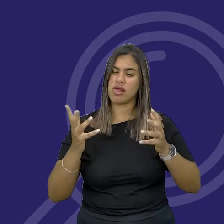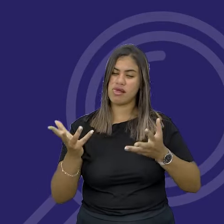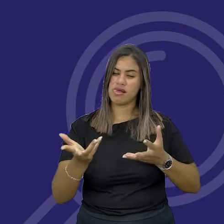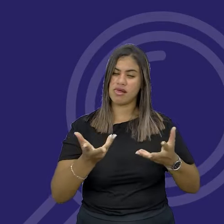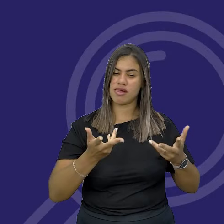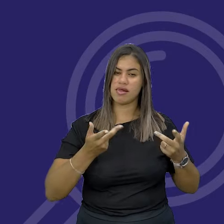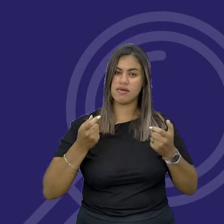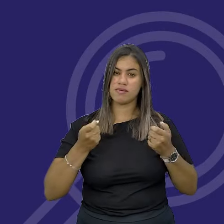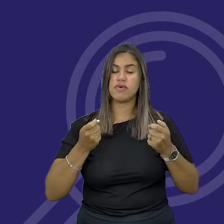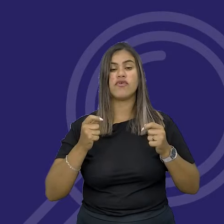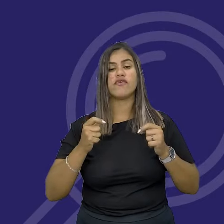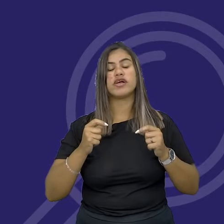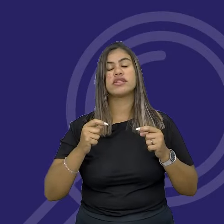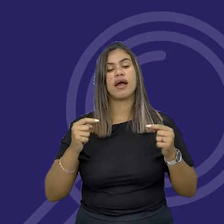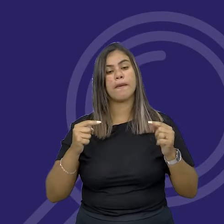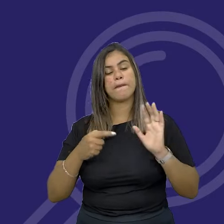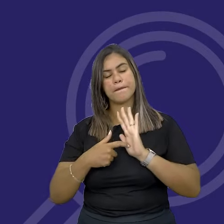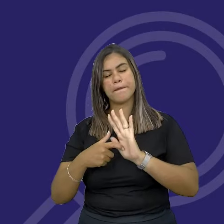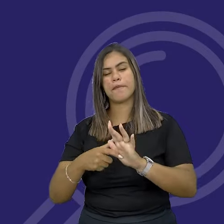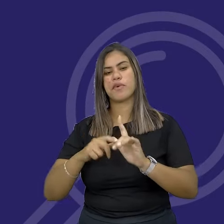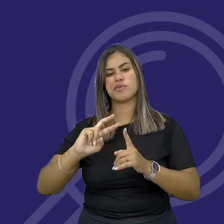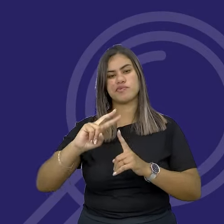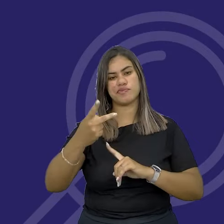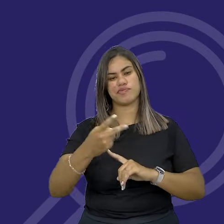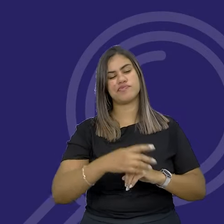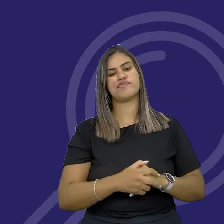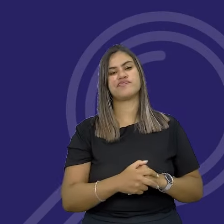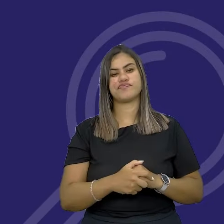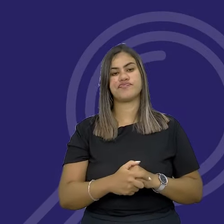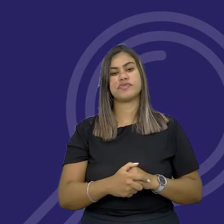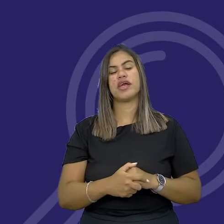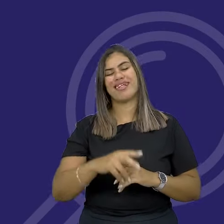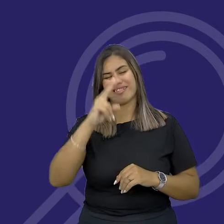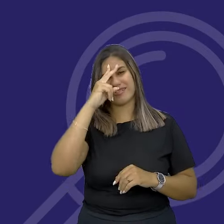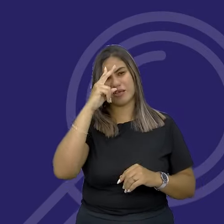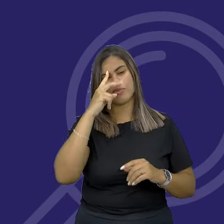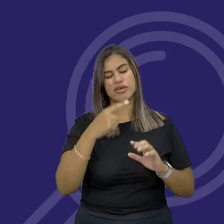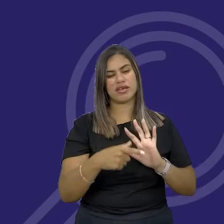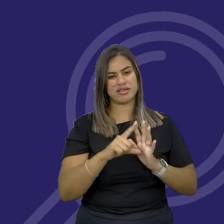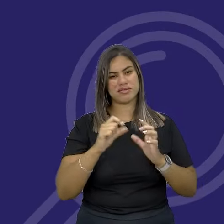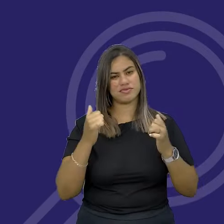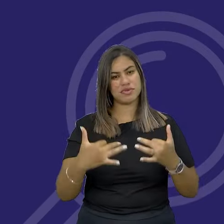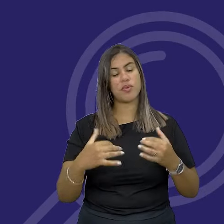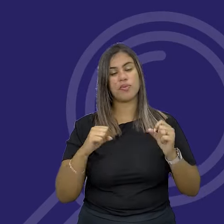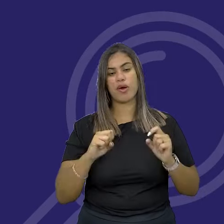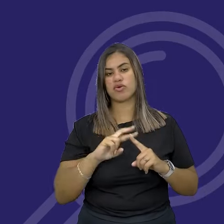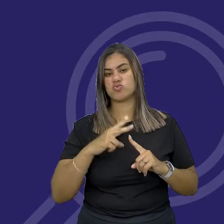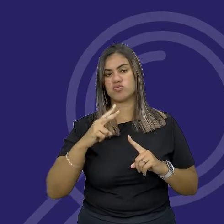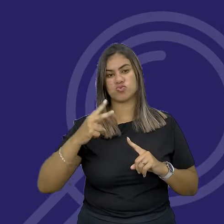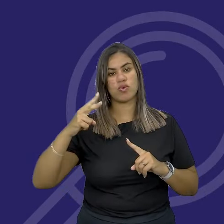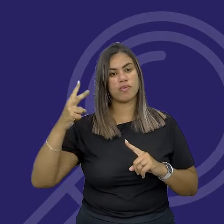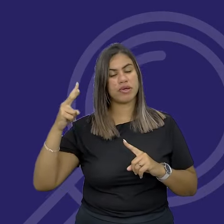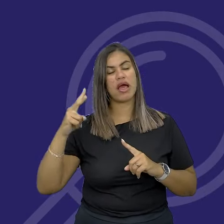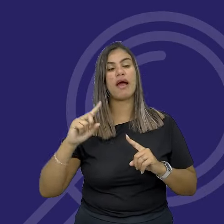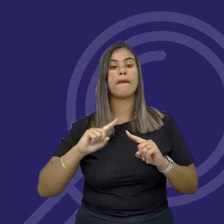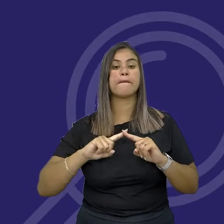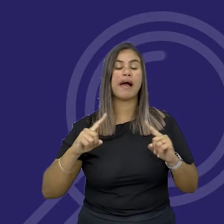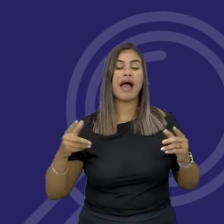potência. Como eu falei, aquele primeira atividade, ele pode ir dobrando os valores, ele acha. Mas aí é